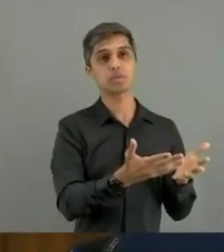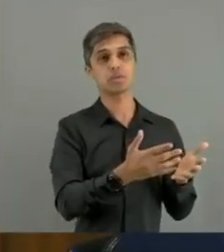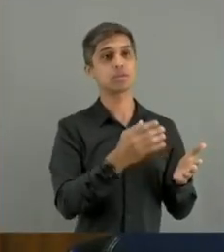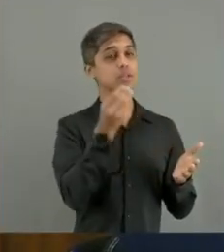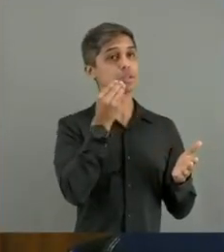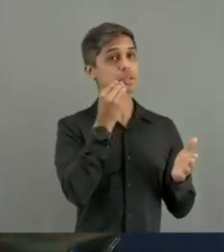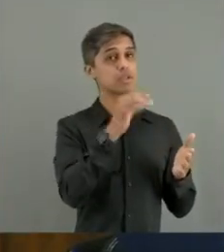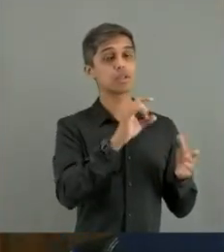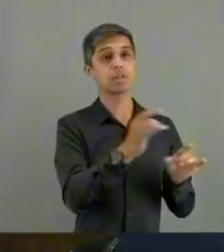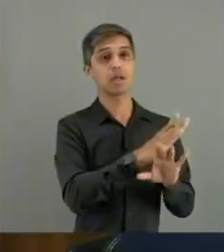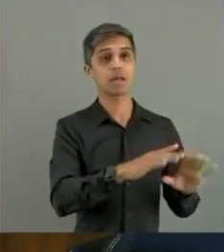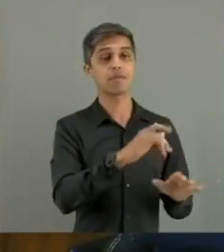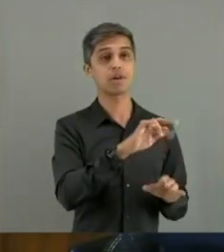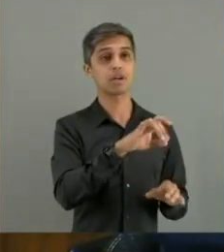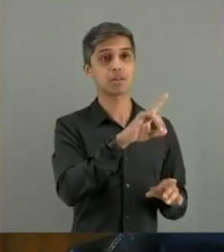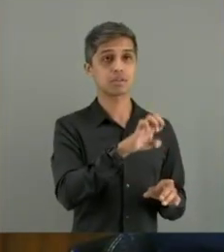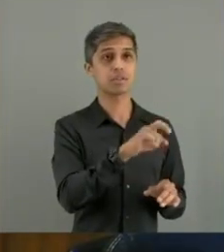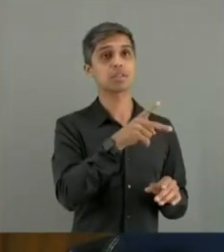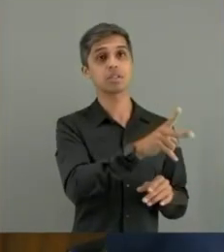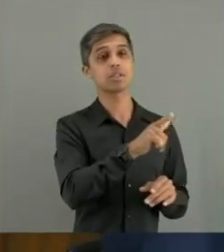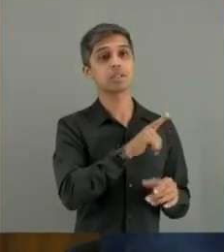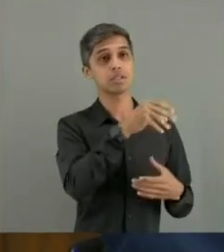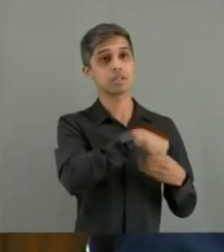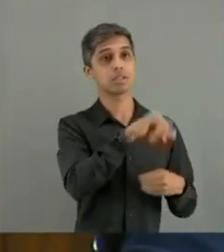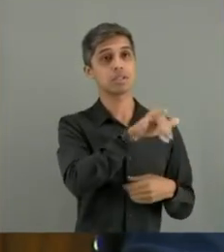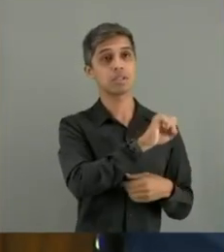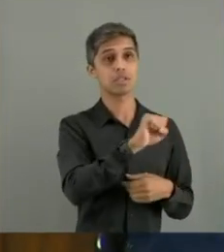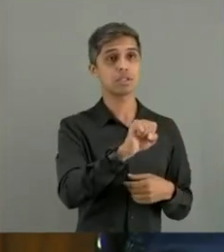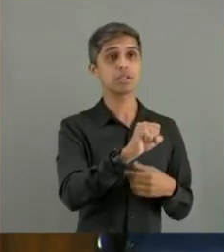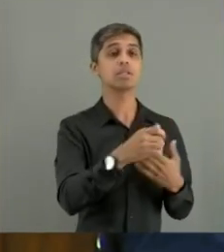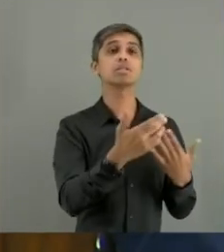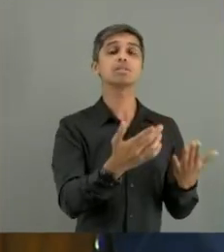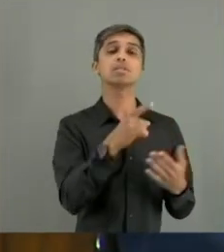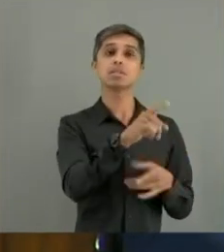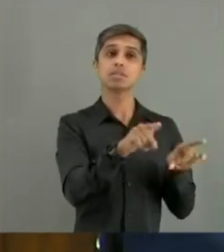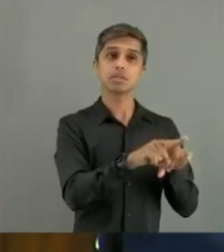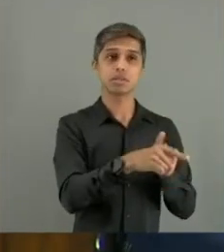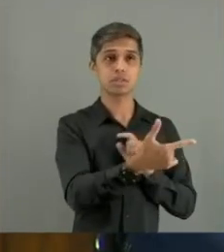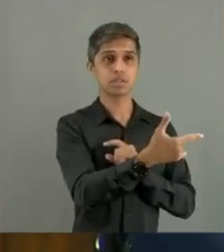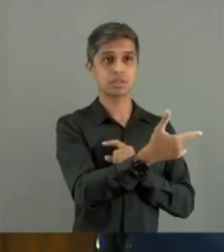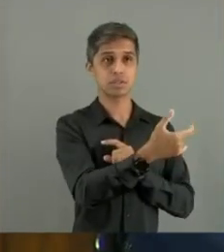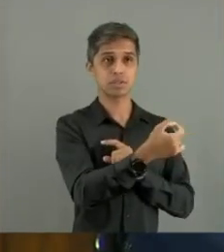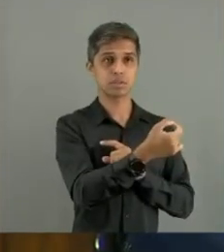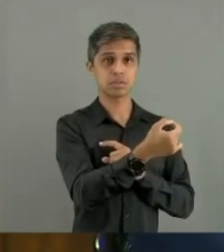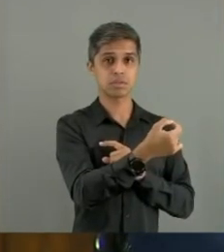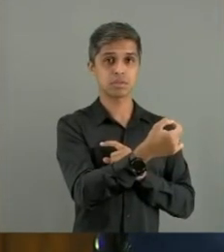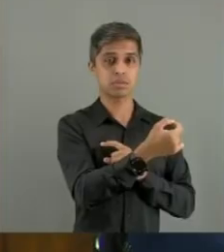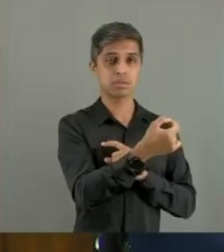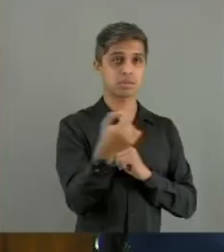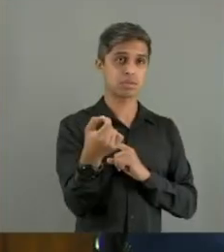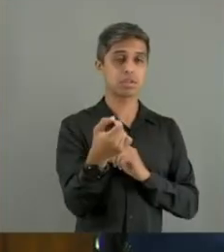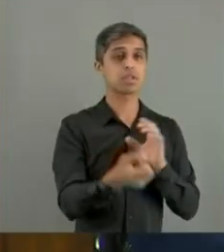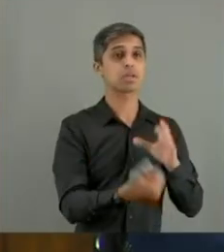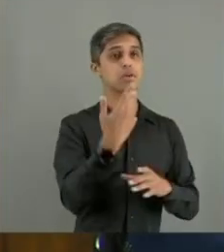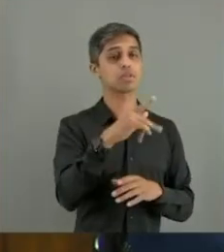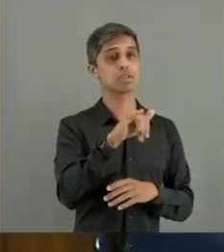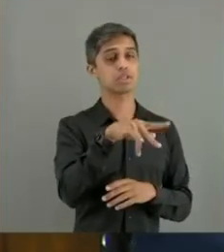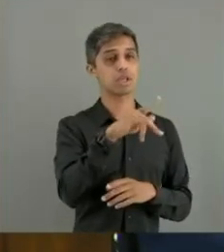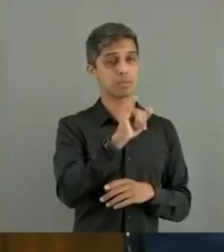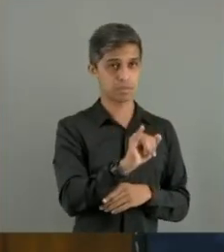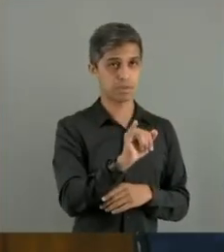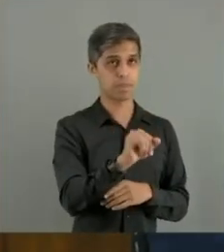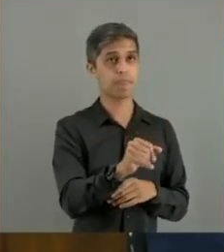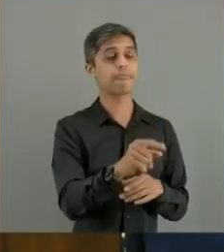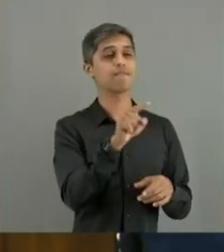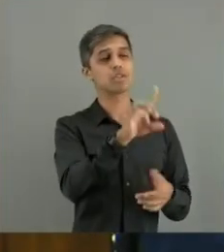tentar pôr fim à fraude ou uma parte da fraude que sempre existiu no INSS. A senhora também, desde 2000, foi fundado o Sindinap. E a senhora fala que